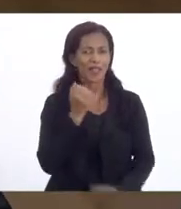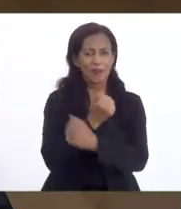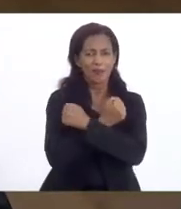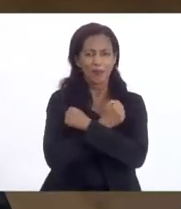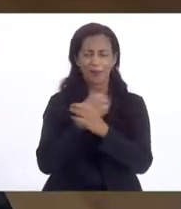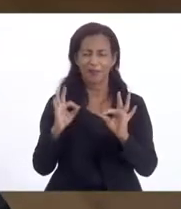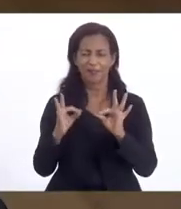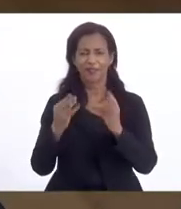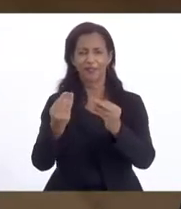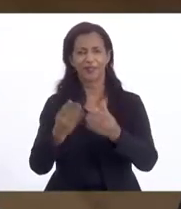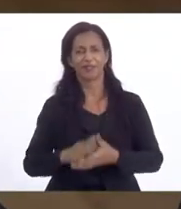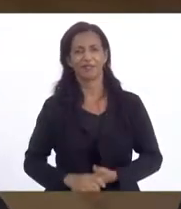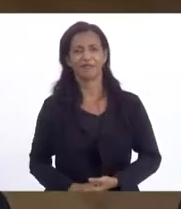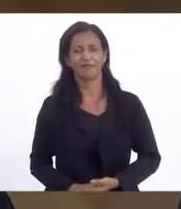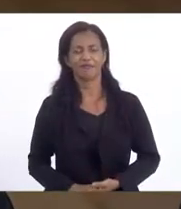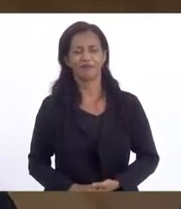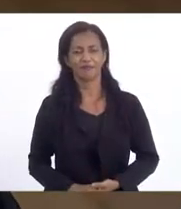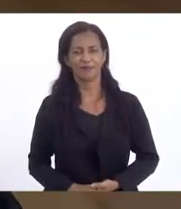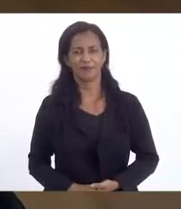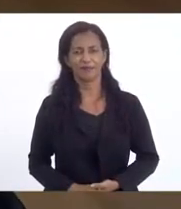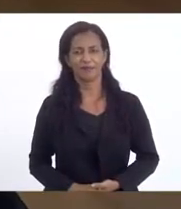a todos. Bem,